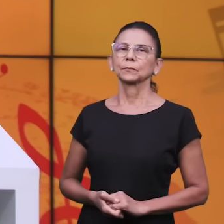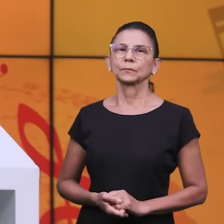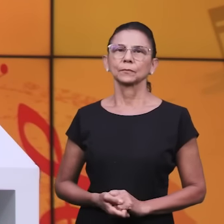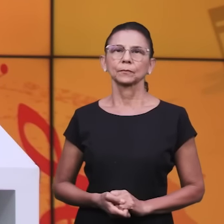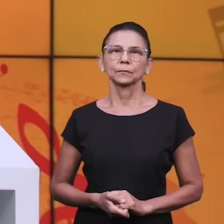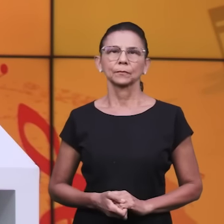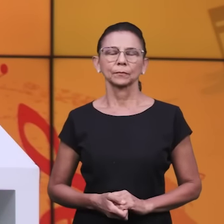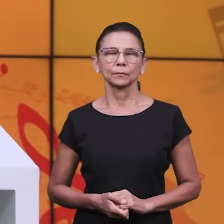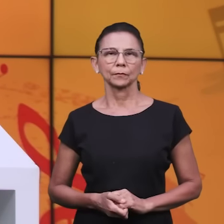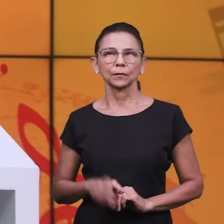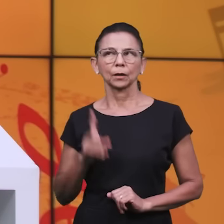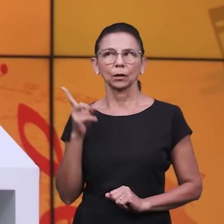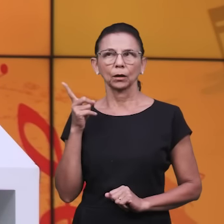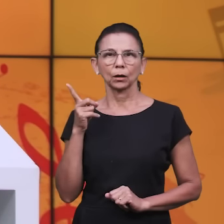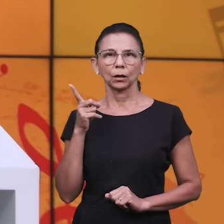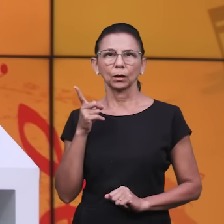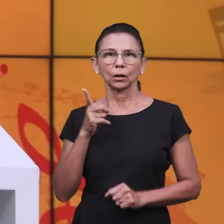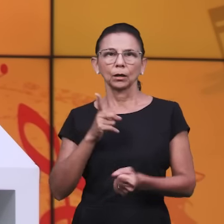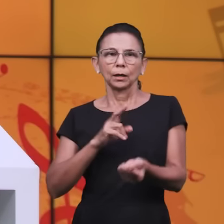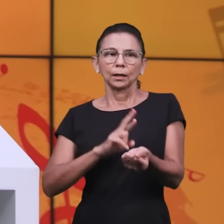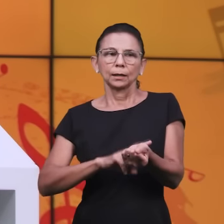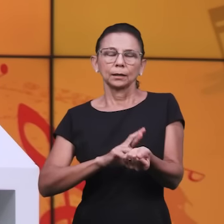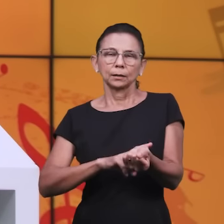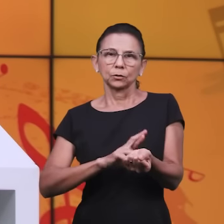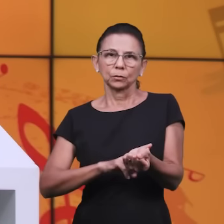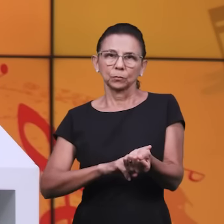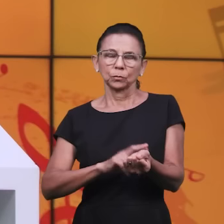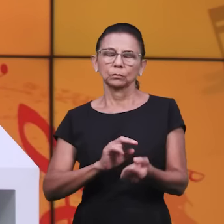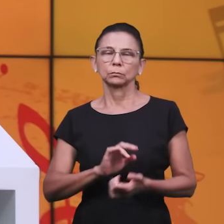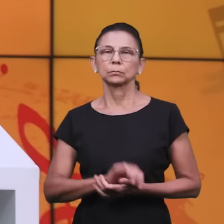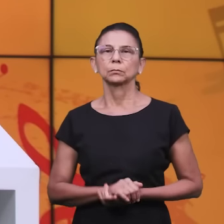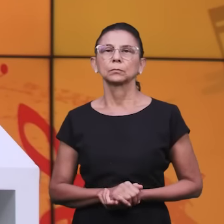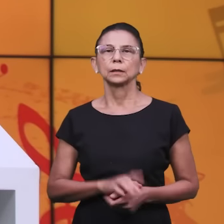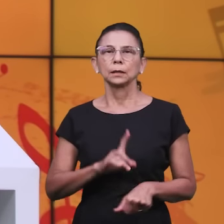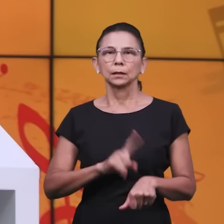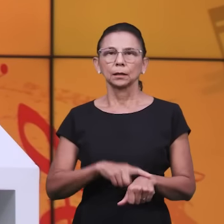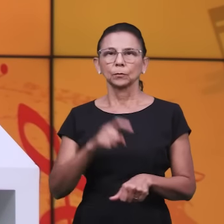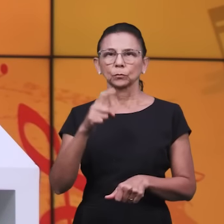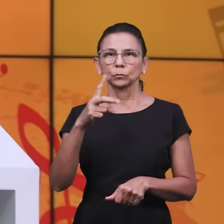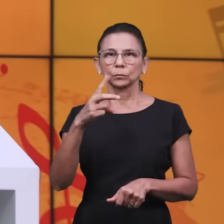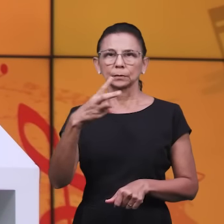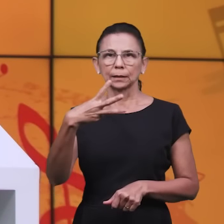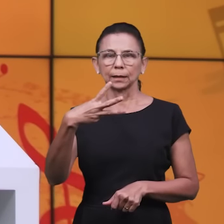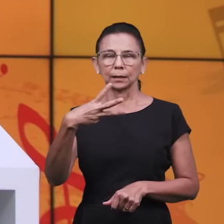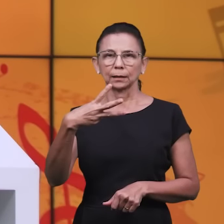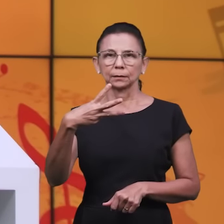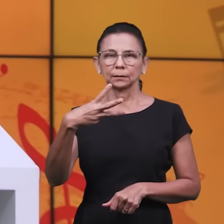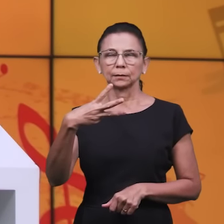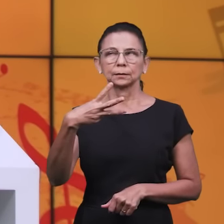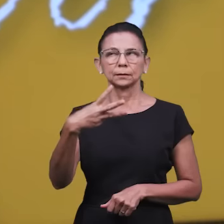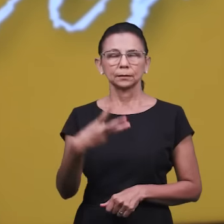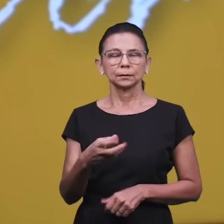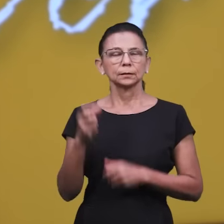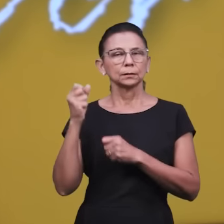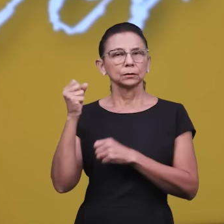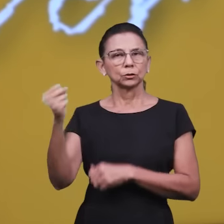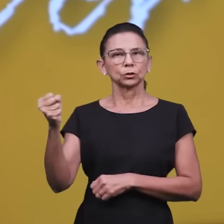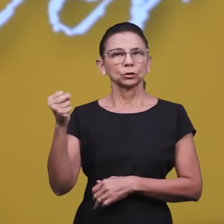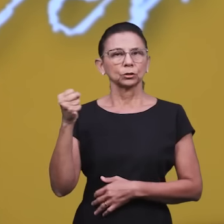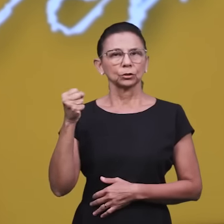No primeiro ritmo, nós vamos tocar no tempo 2 e 3. 1,